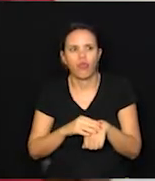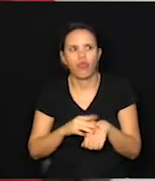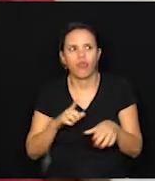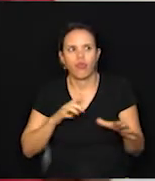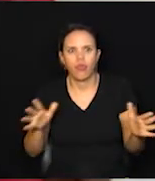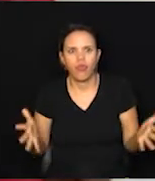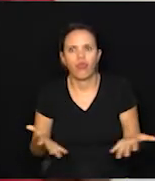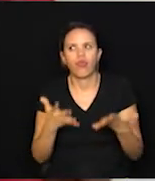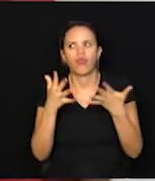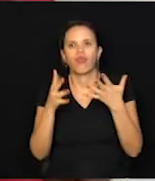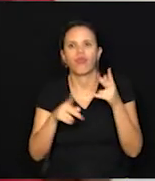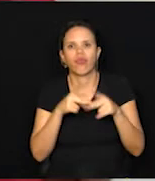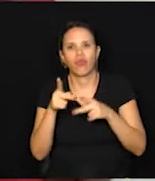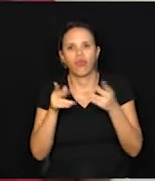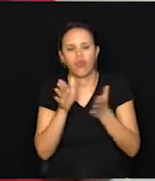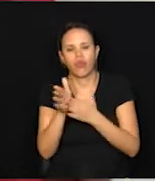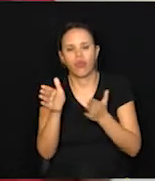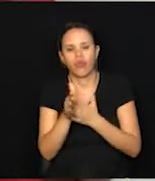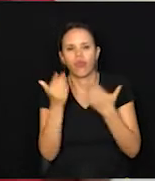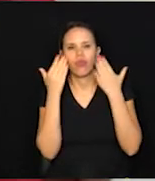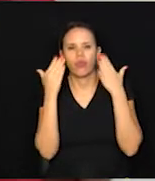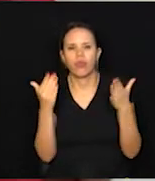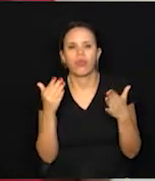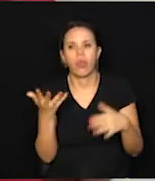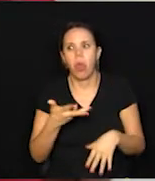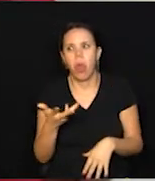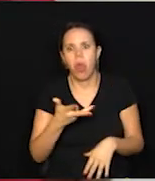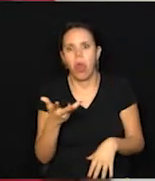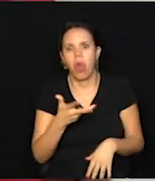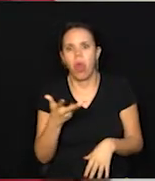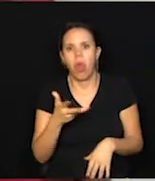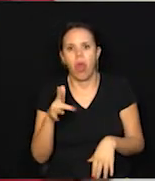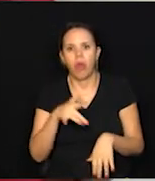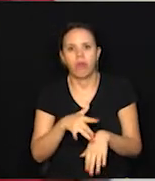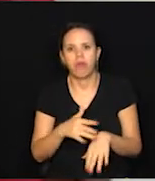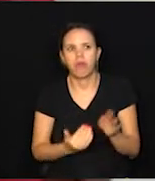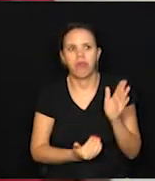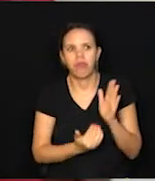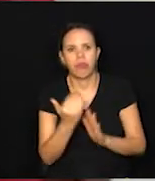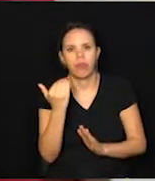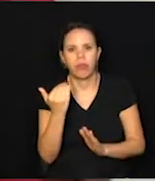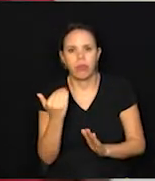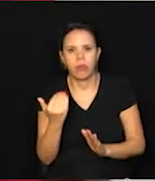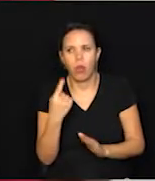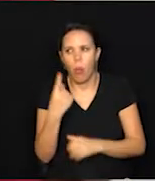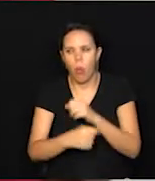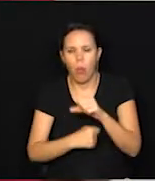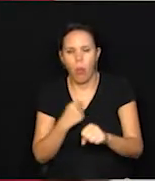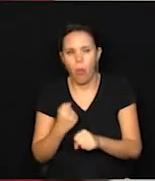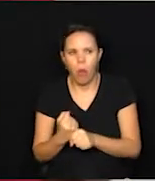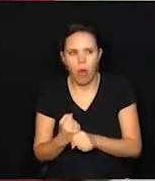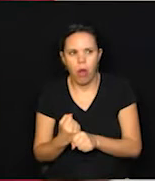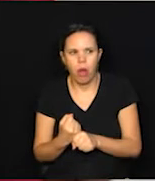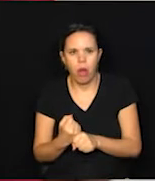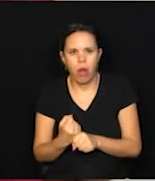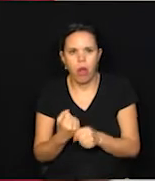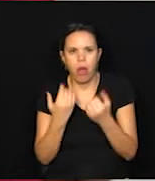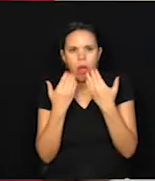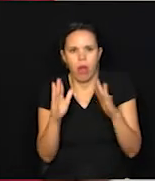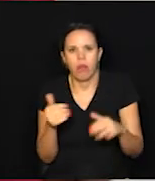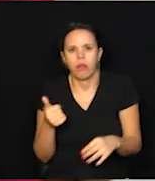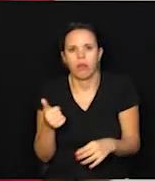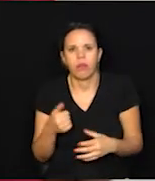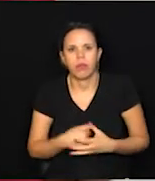motivado tantas publicações em velocidade tão absurdamente alta em um ano. E isso abriu pela